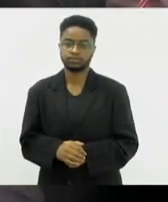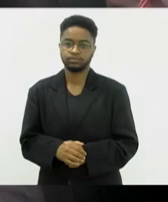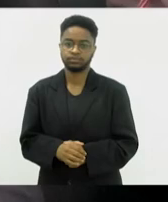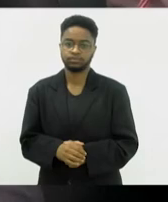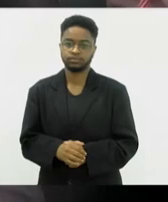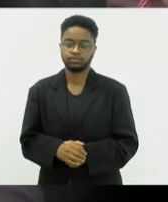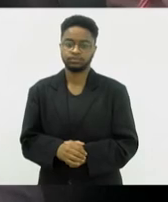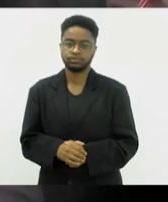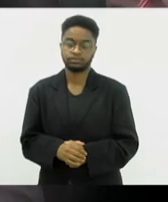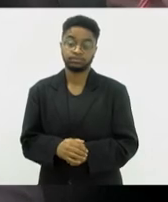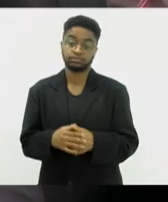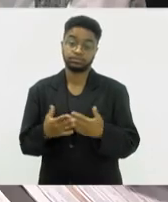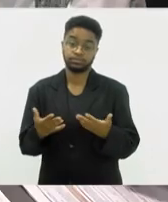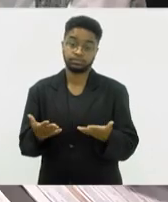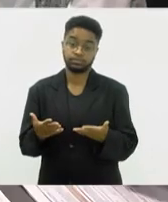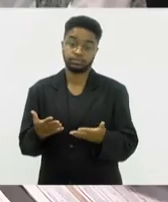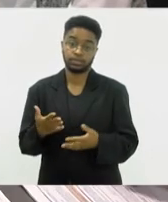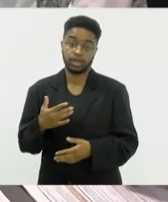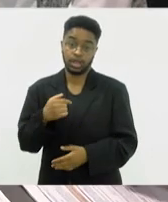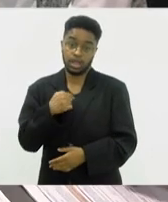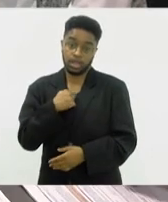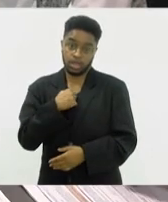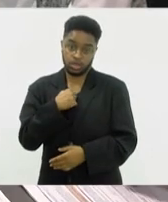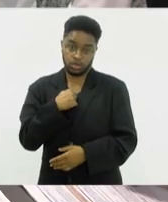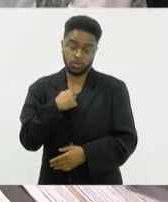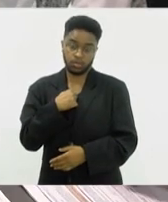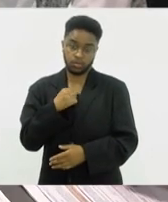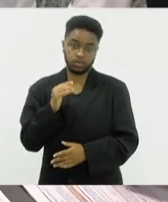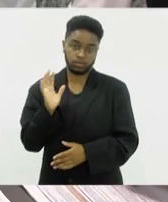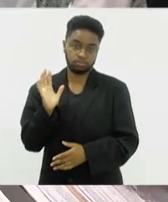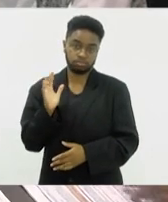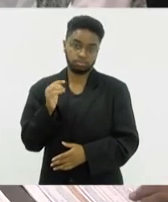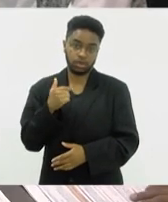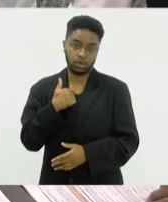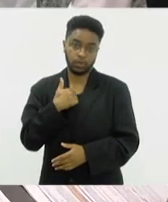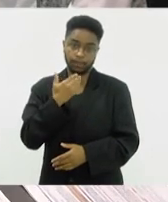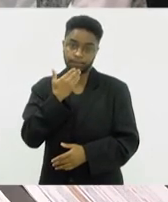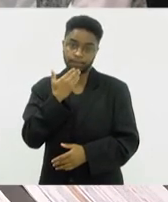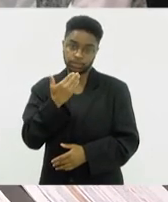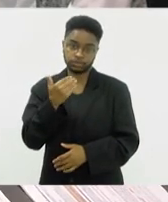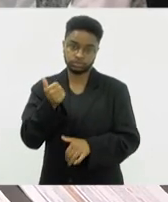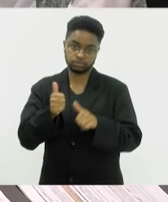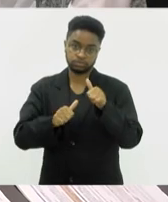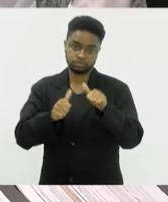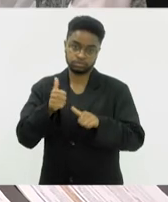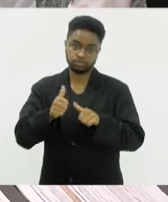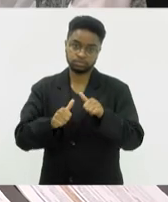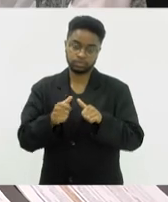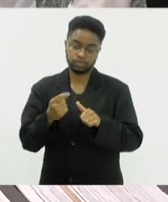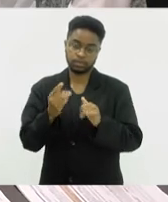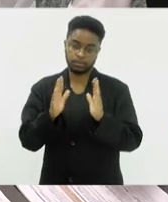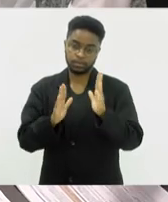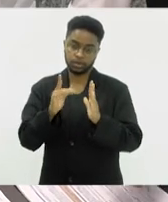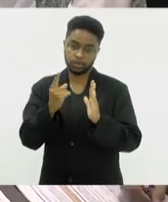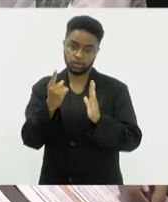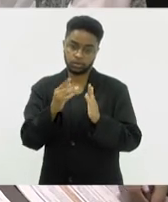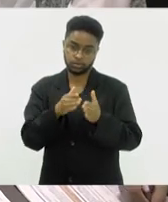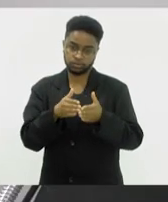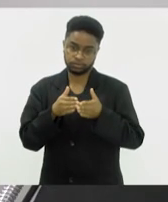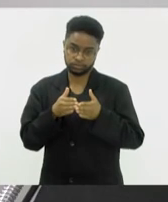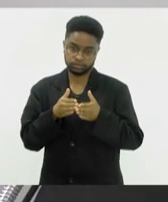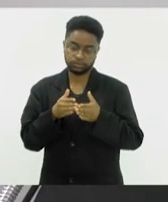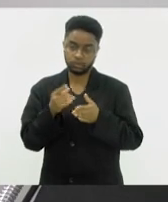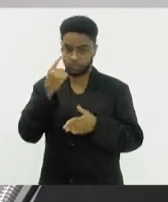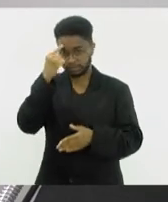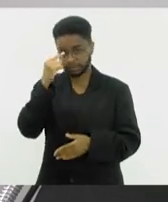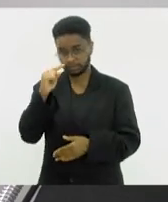Bom, eu particularmente, deputado Vinícius Colosino, eu vou pedir vista por uma sessão e vou lhe